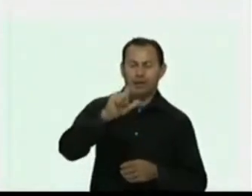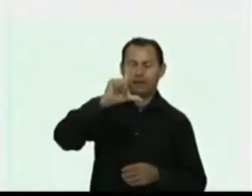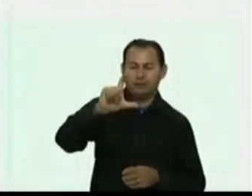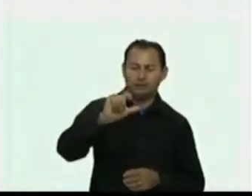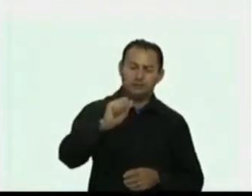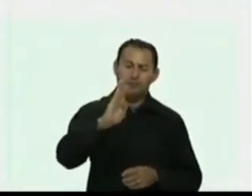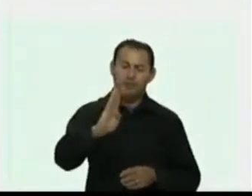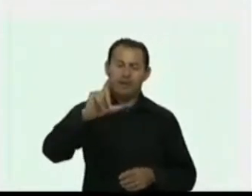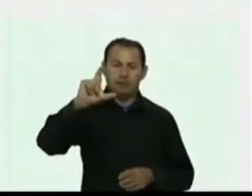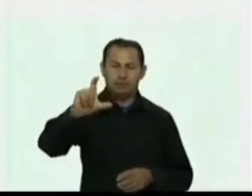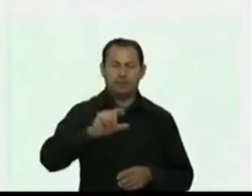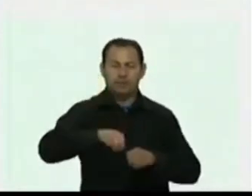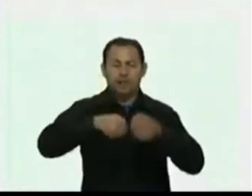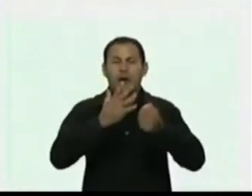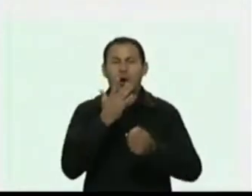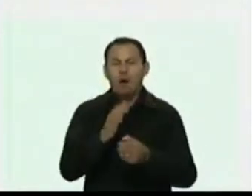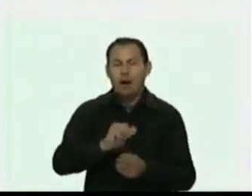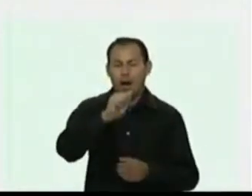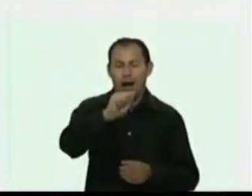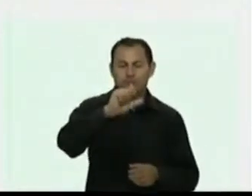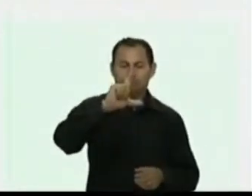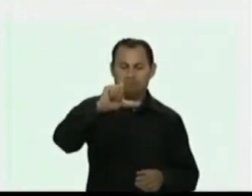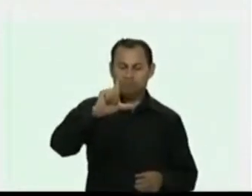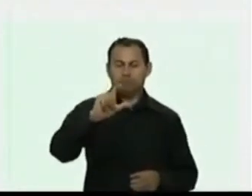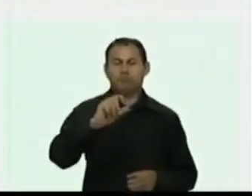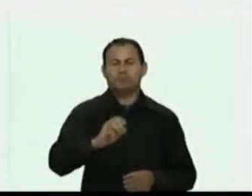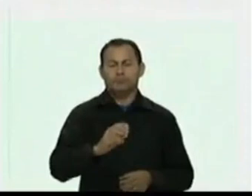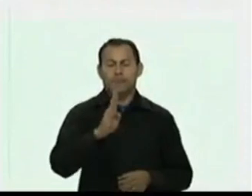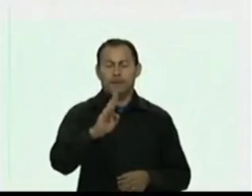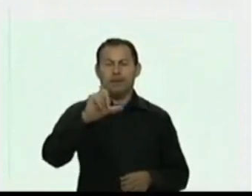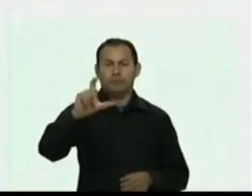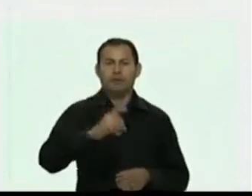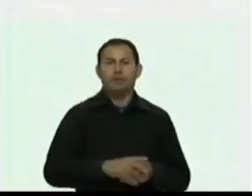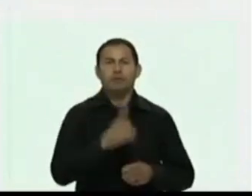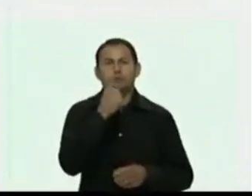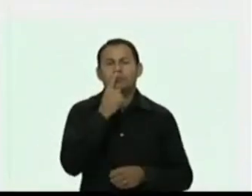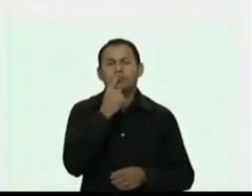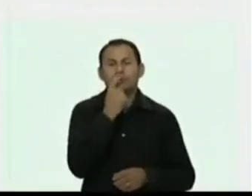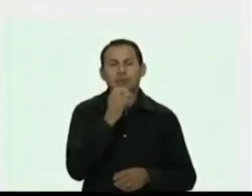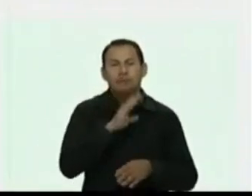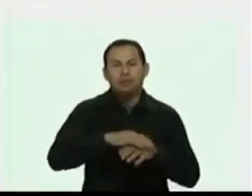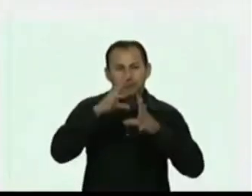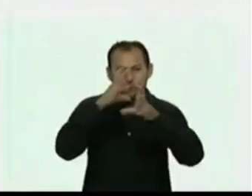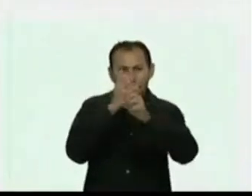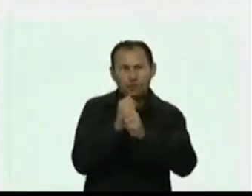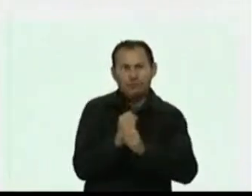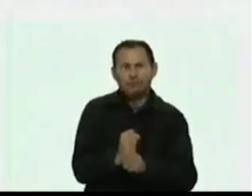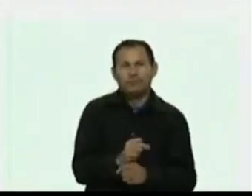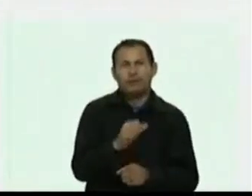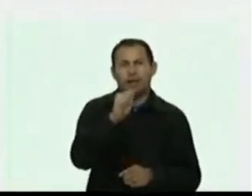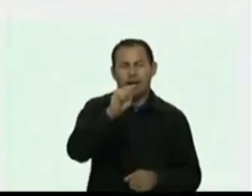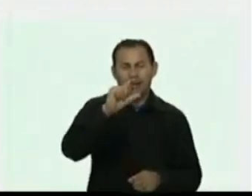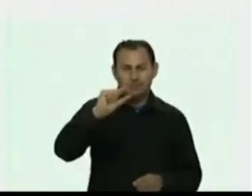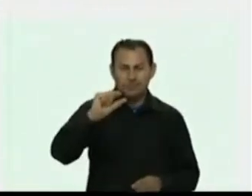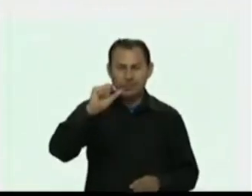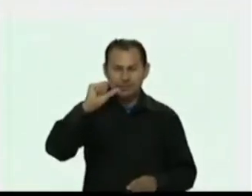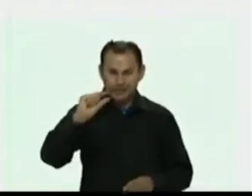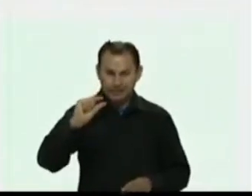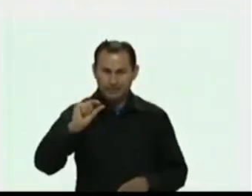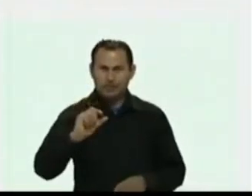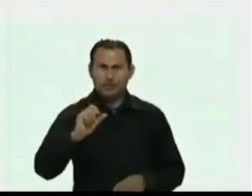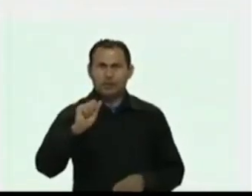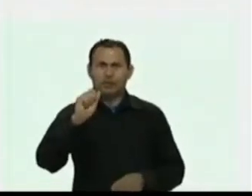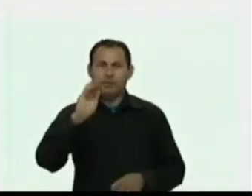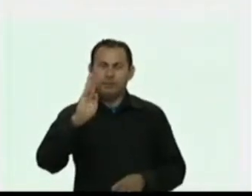bezão vai dar cor. Então, azão, azão, bezão, bezão é o vermelho mais escuro. E azinho, bezinho, azinho, azinho, bezinho, bezinho, a